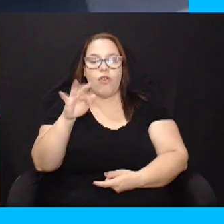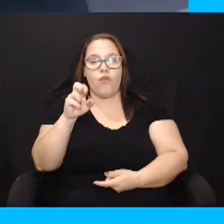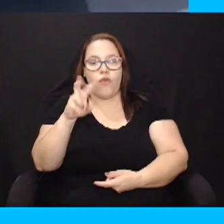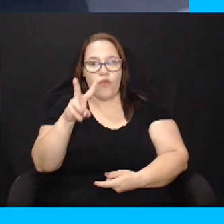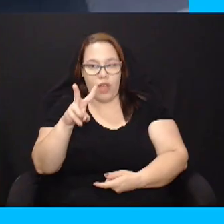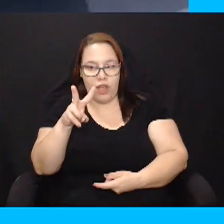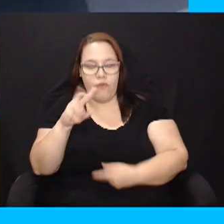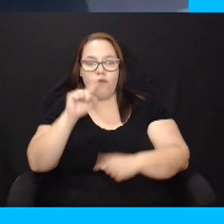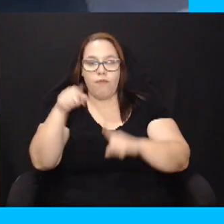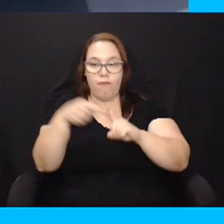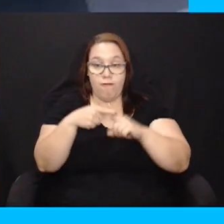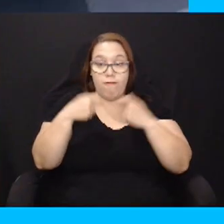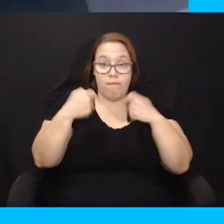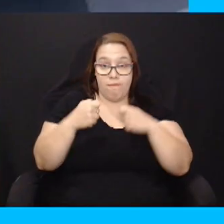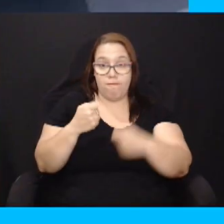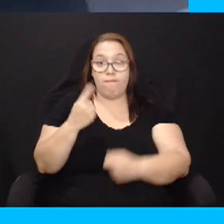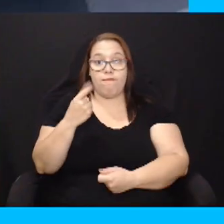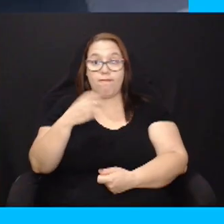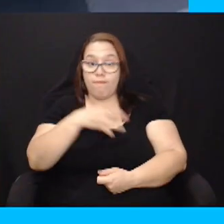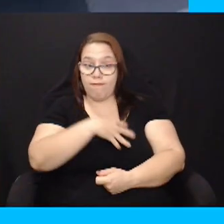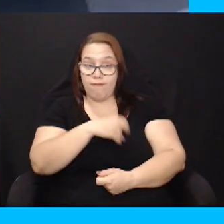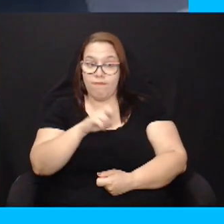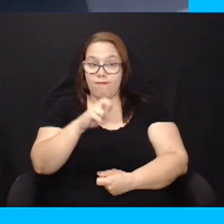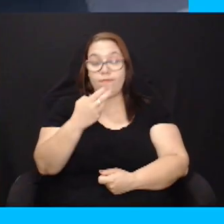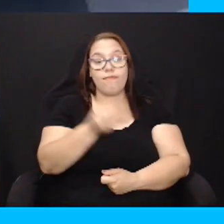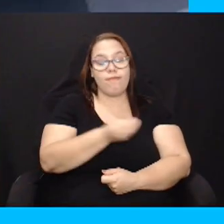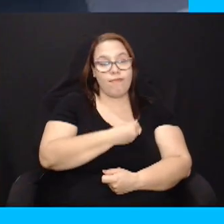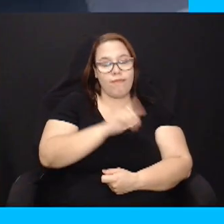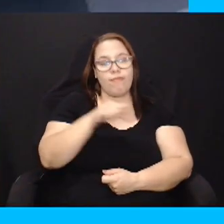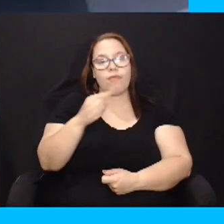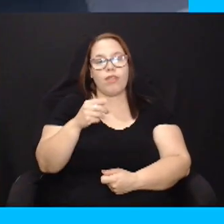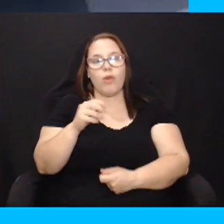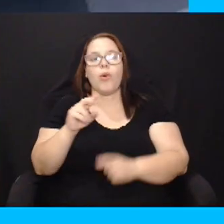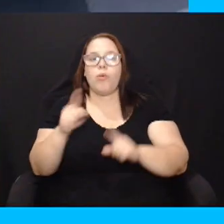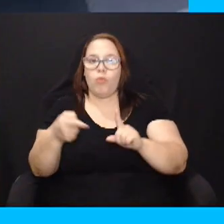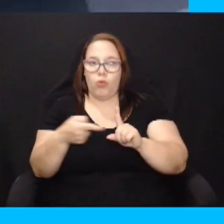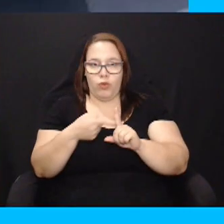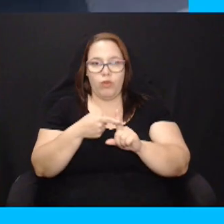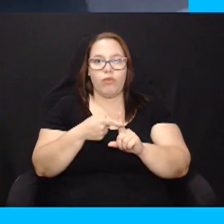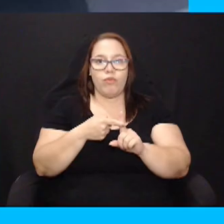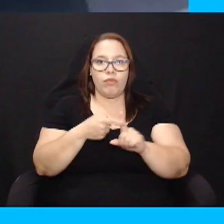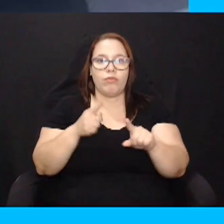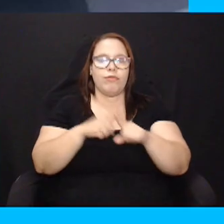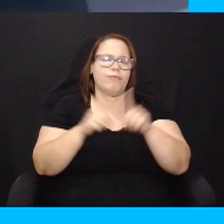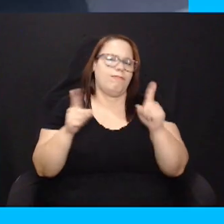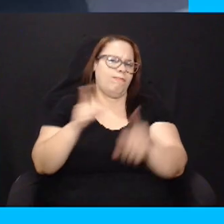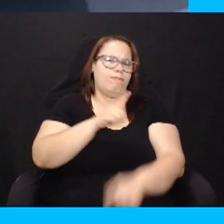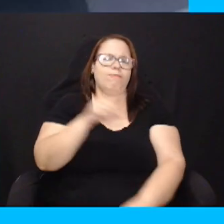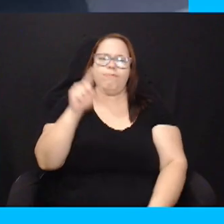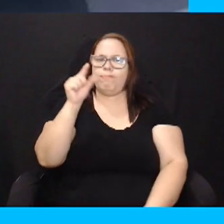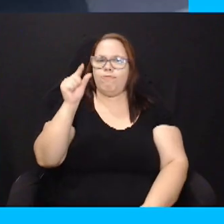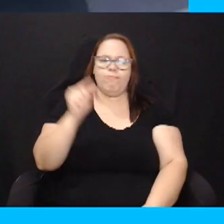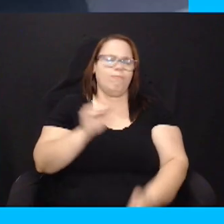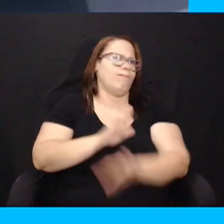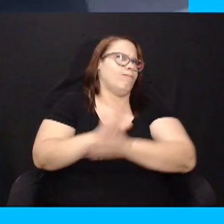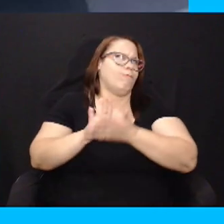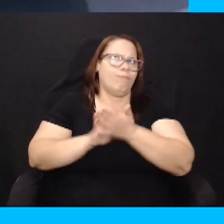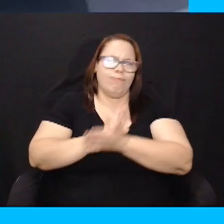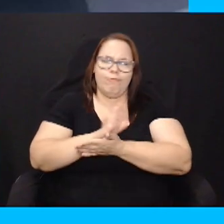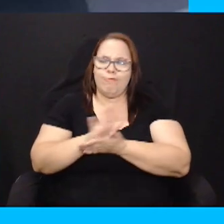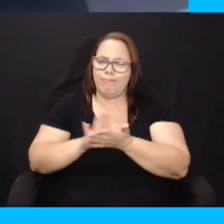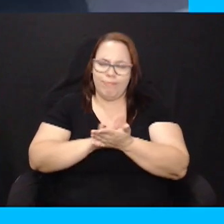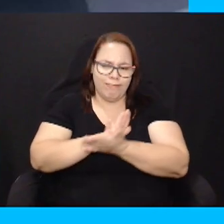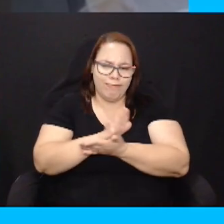precisa ser filho único ou viver com outros positivos. Mas isso não diminui em nada a capacidade dele